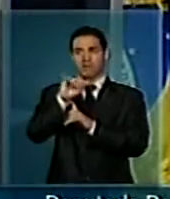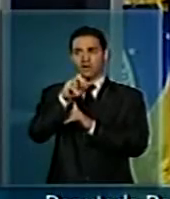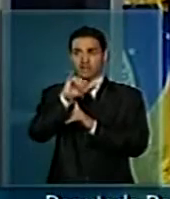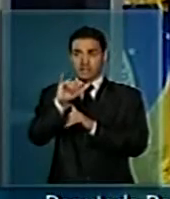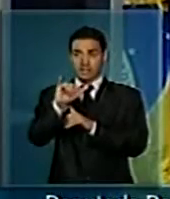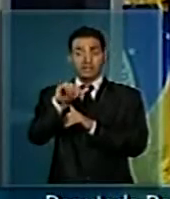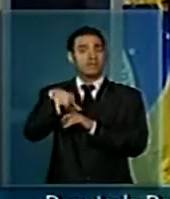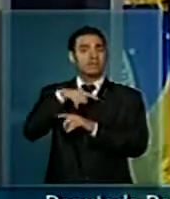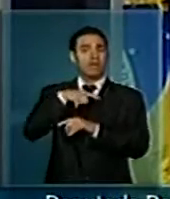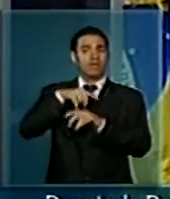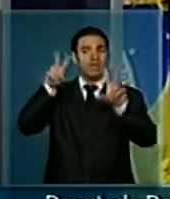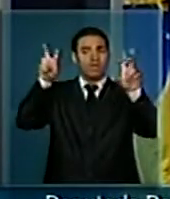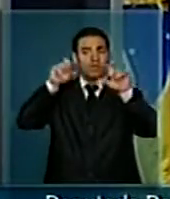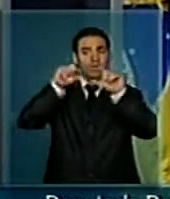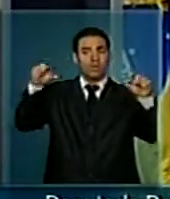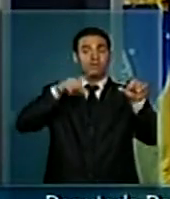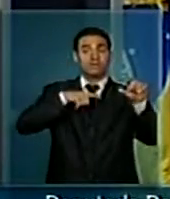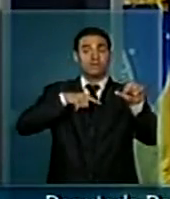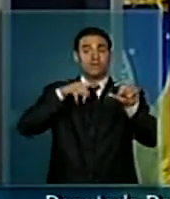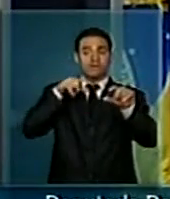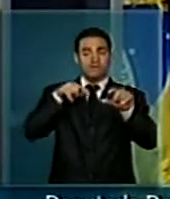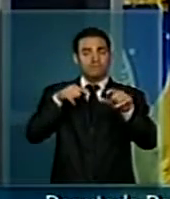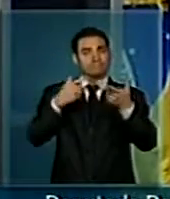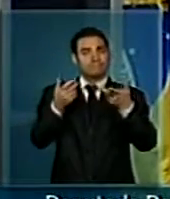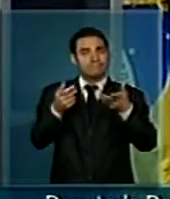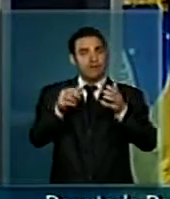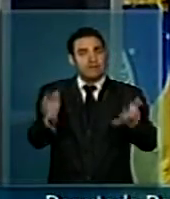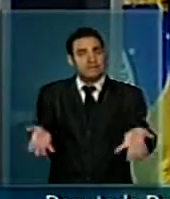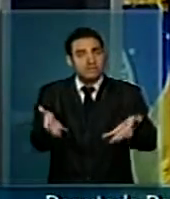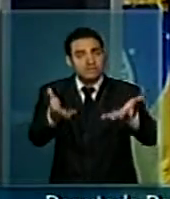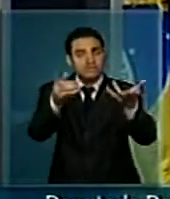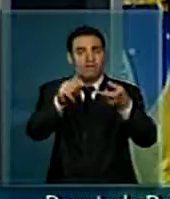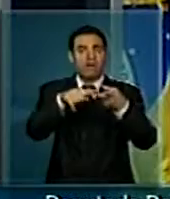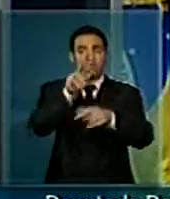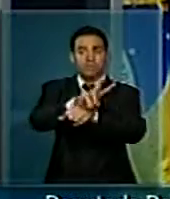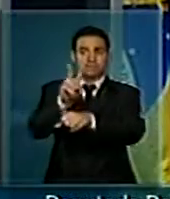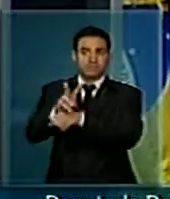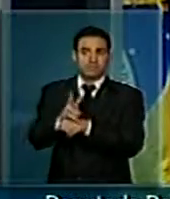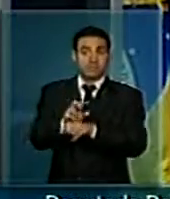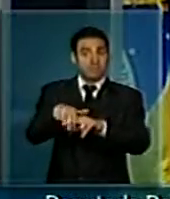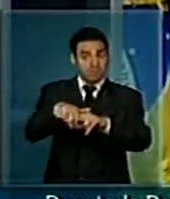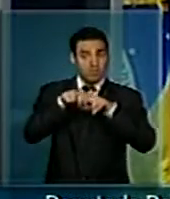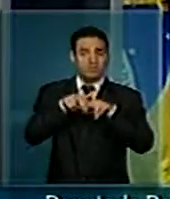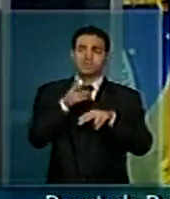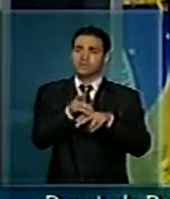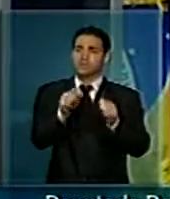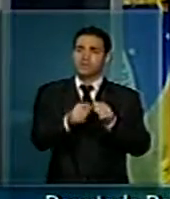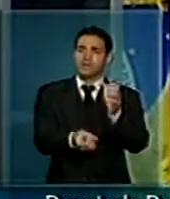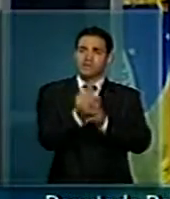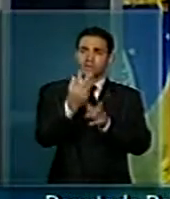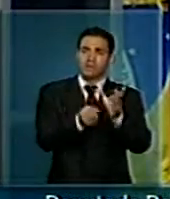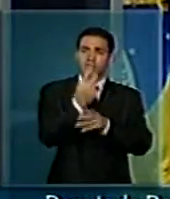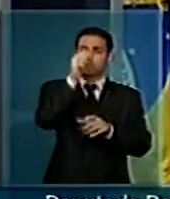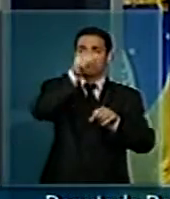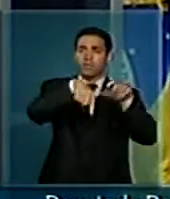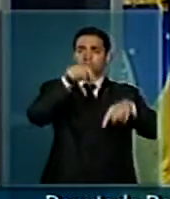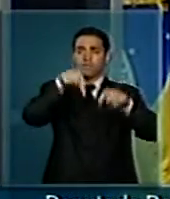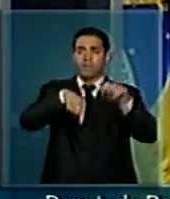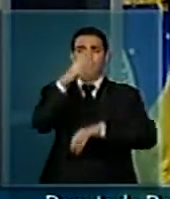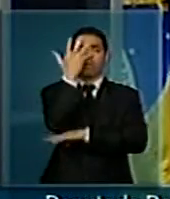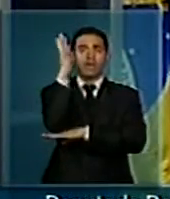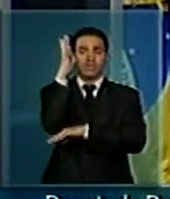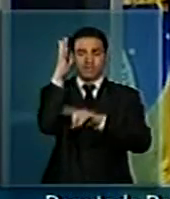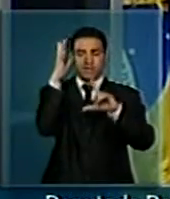lema semear a conservação. E para isto mantém um viveiro florestal para a produção de mudas de espécies da